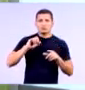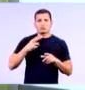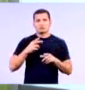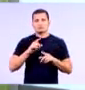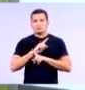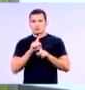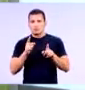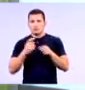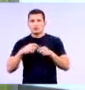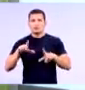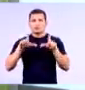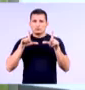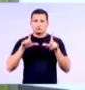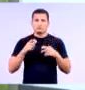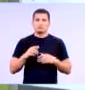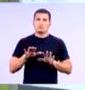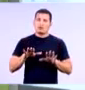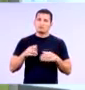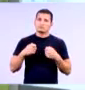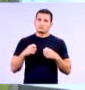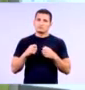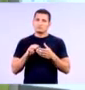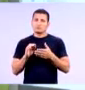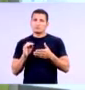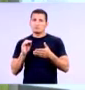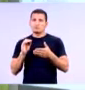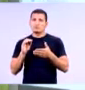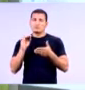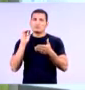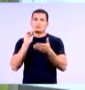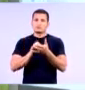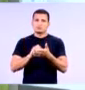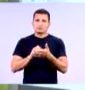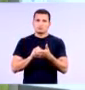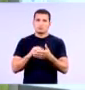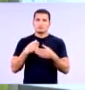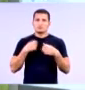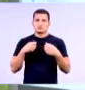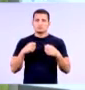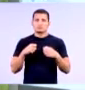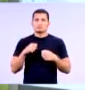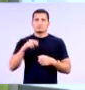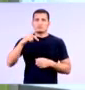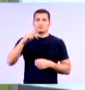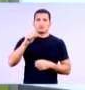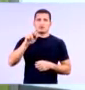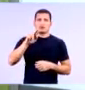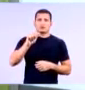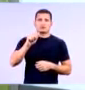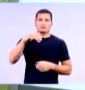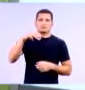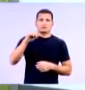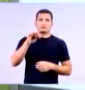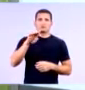chegar um momento que eu preciso colocar um tipo de parâmetro, o tipo de retorno, e eu preciso colocar também um parâmetro.